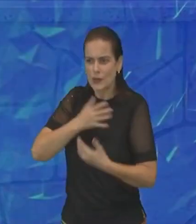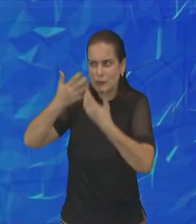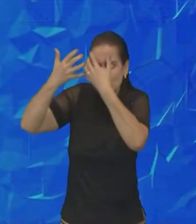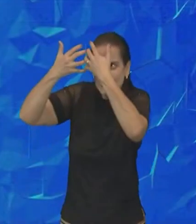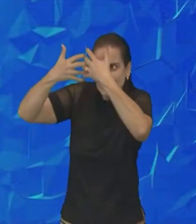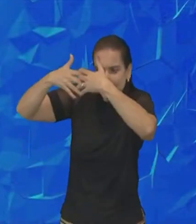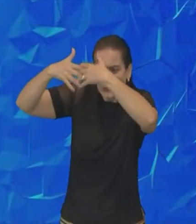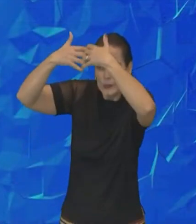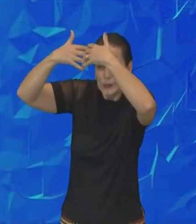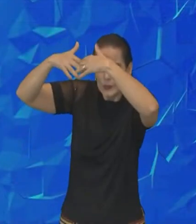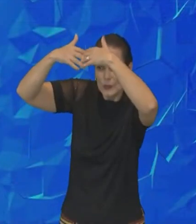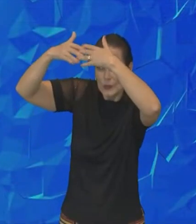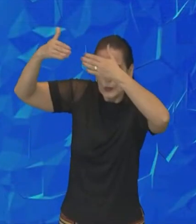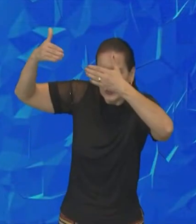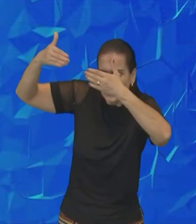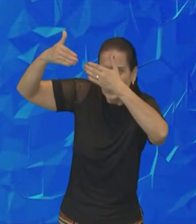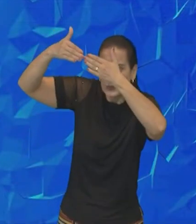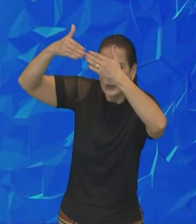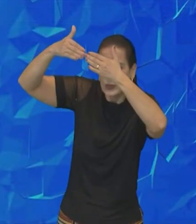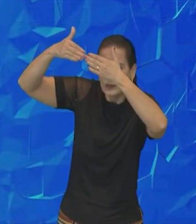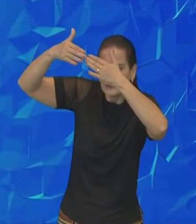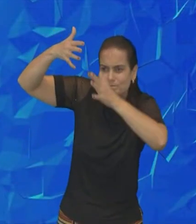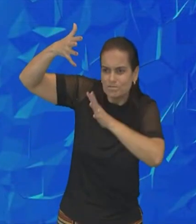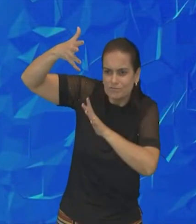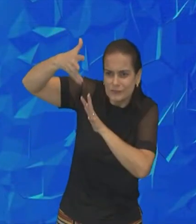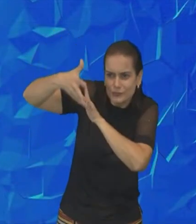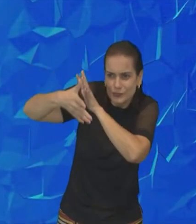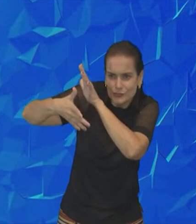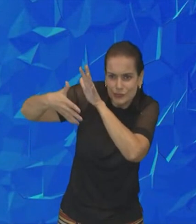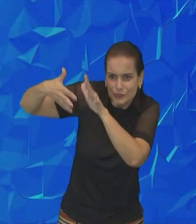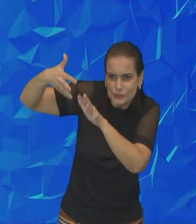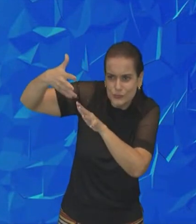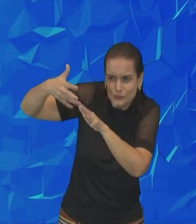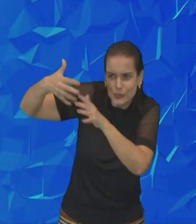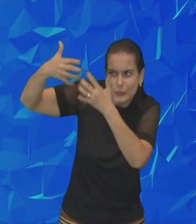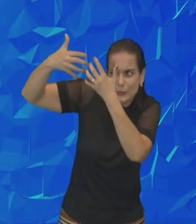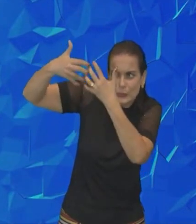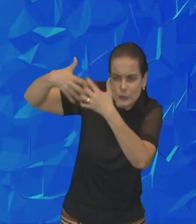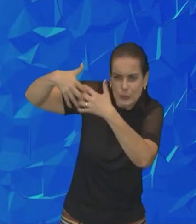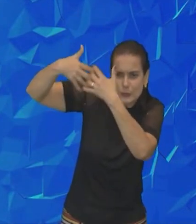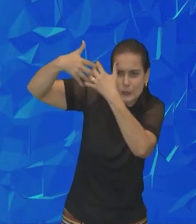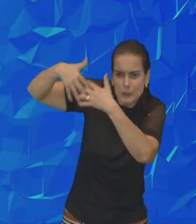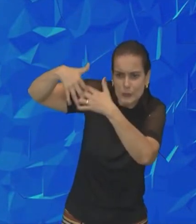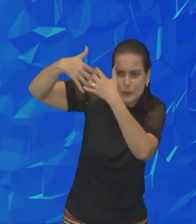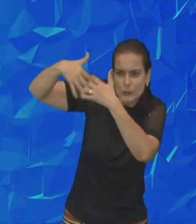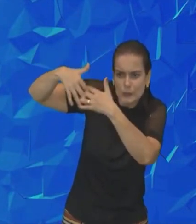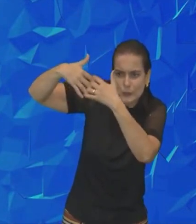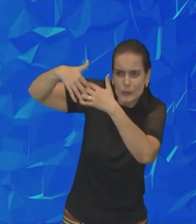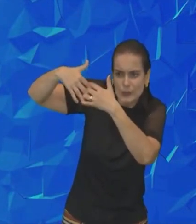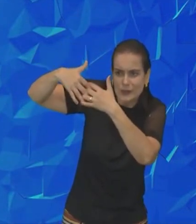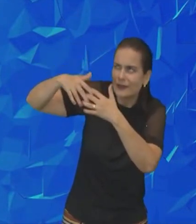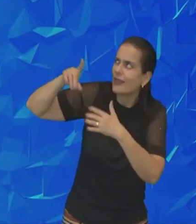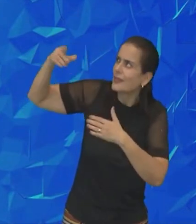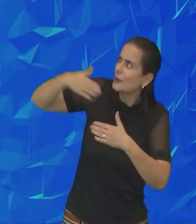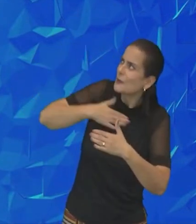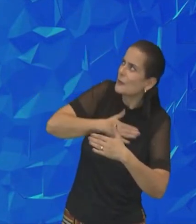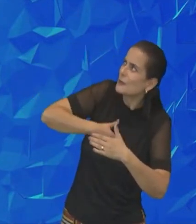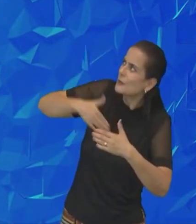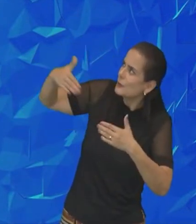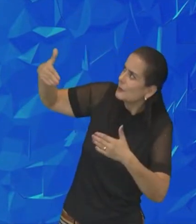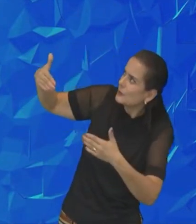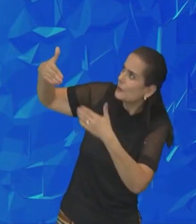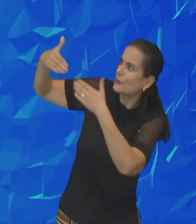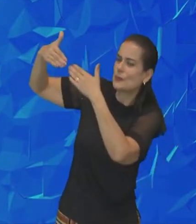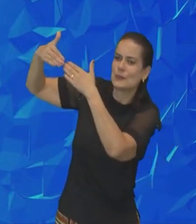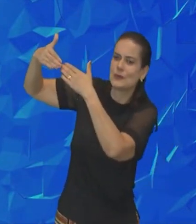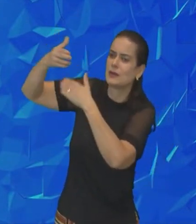19, 4, que as palavras dos meus lábios e o meditar do meu coração sejam agradáveis diante da tua